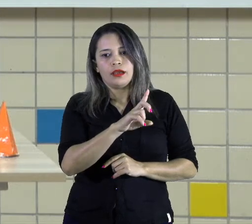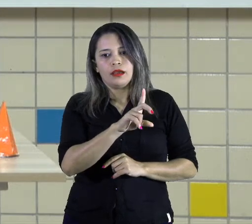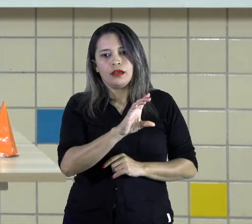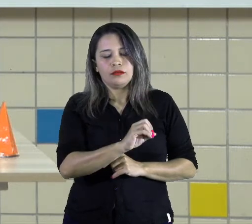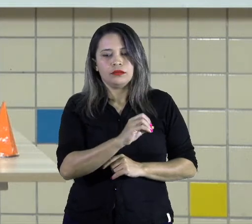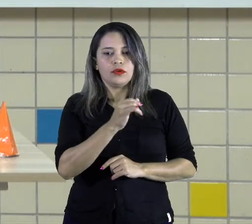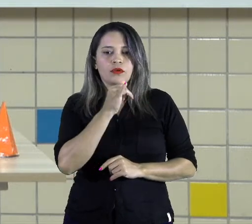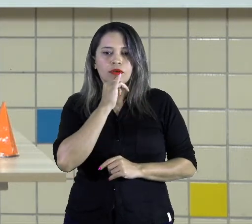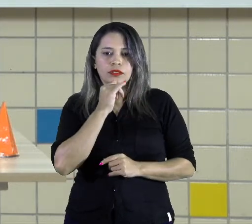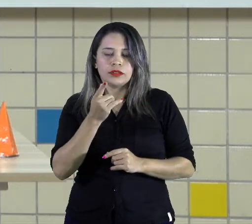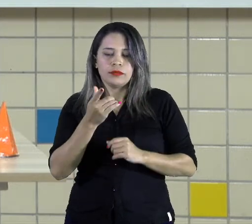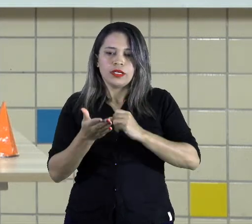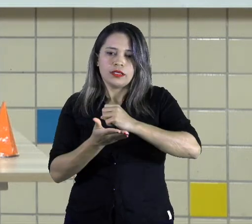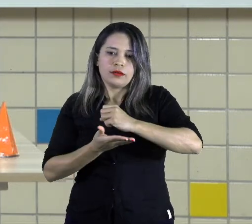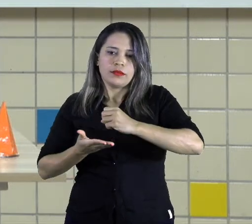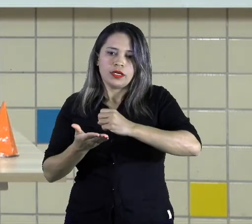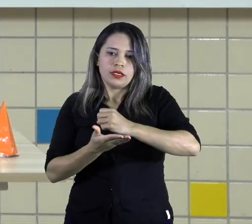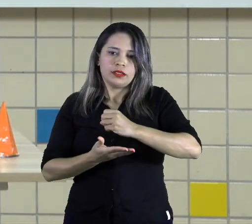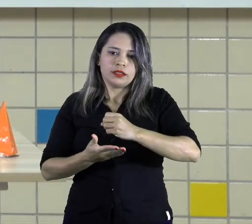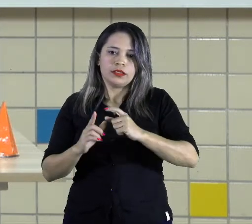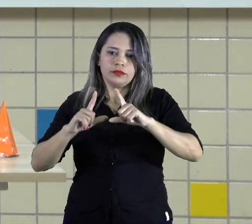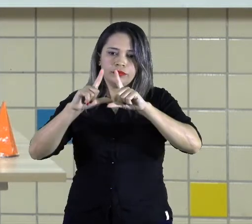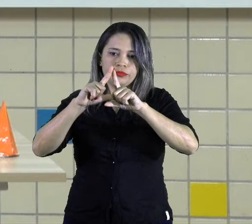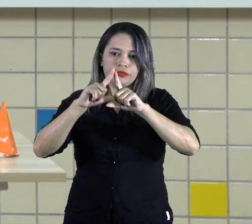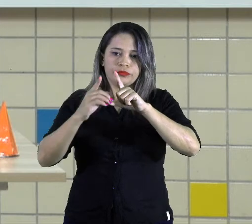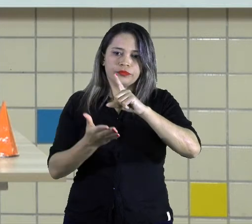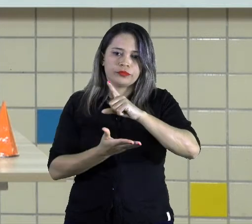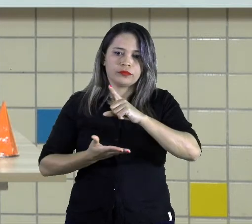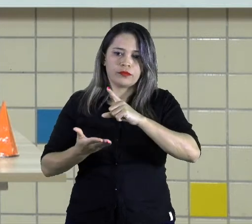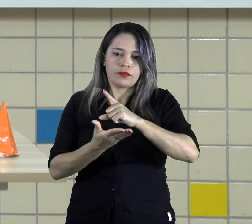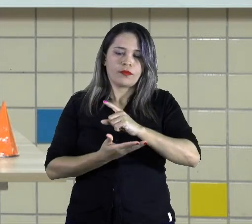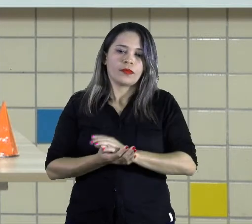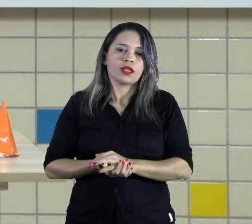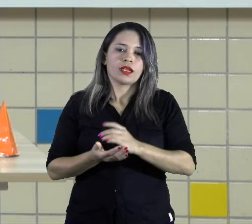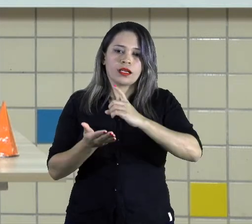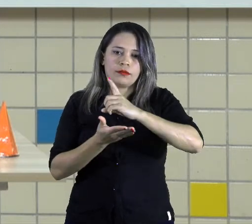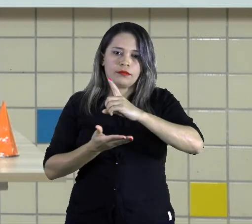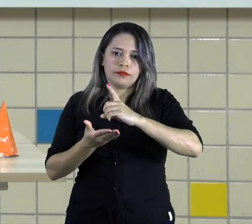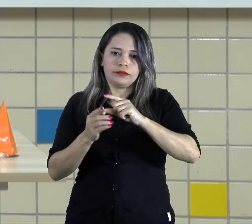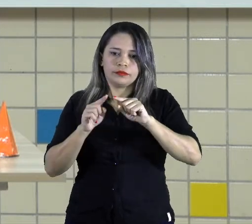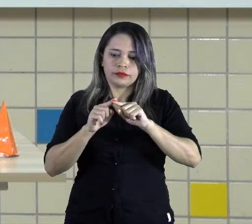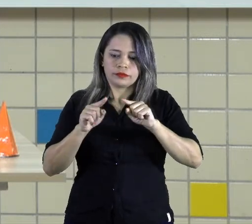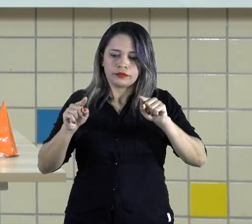dessa base, essa pirâmide. Essa pirâmide é uma pirâmide de base